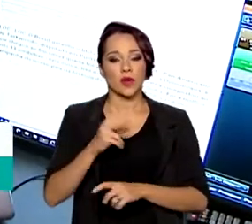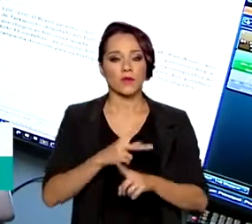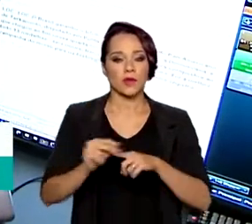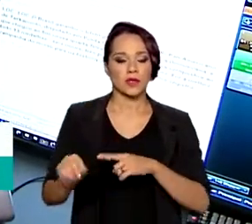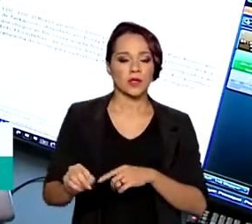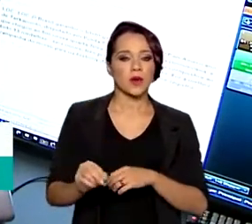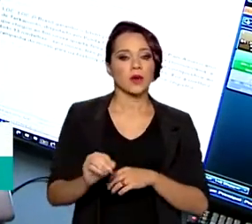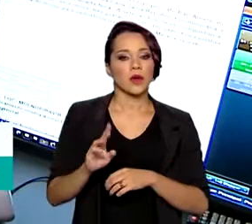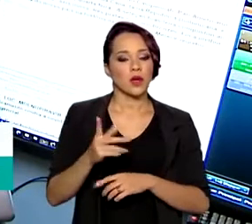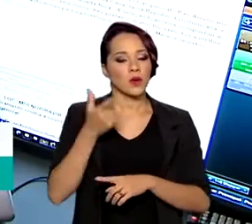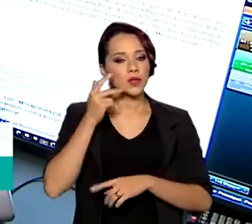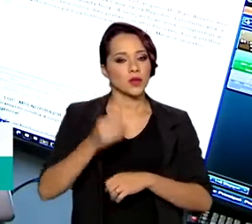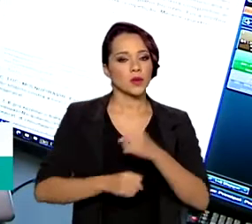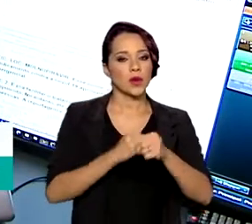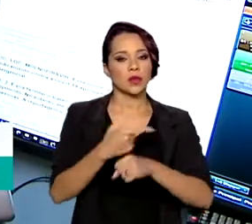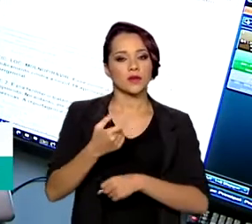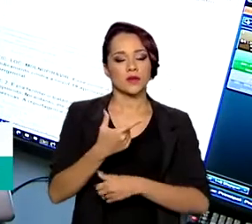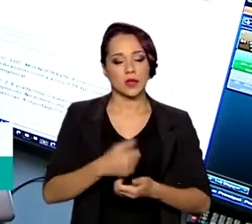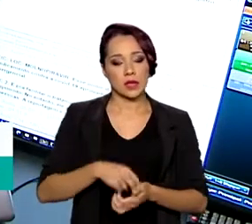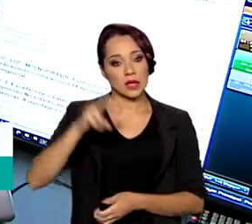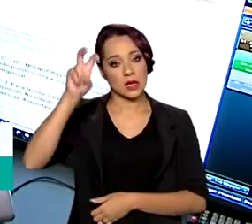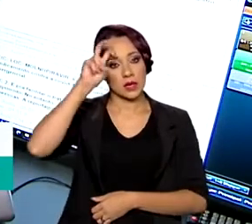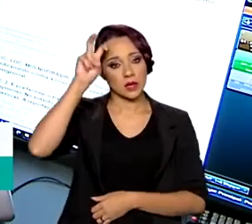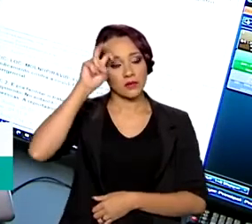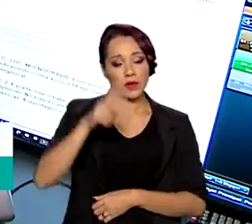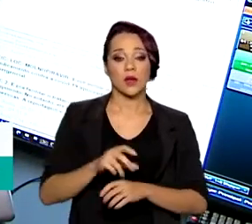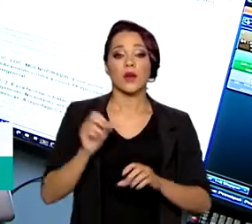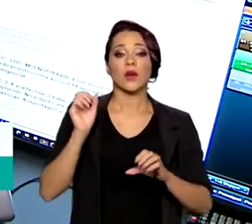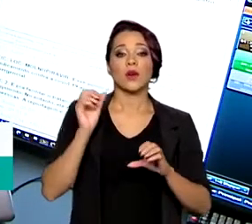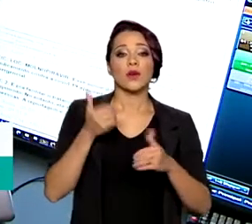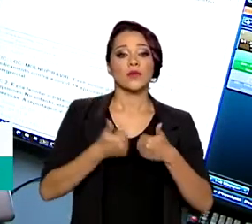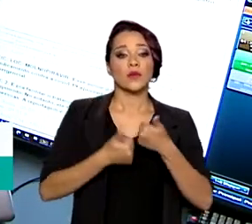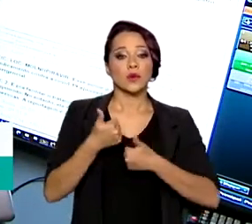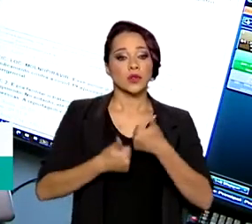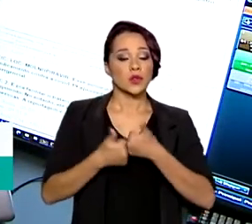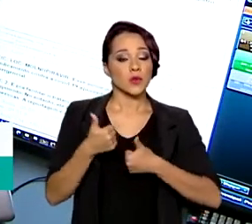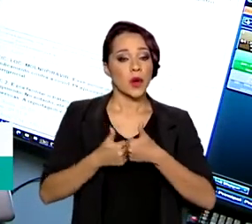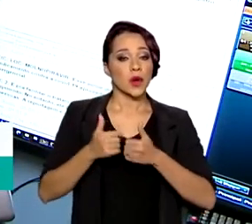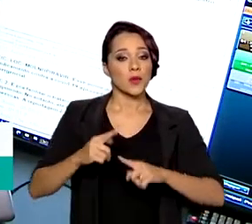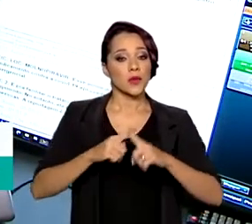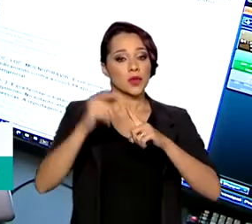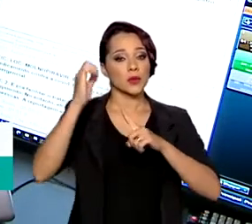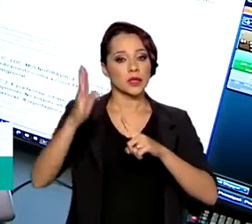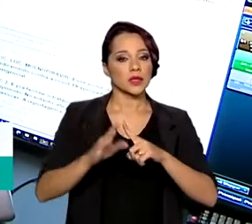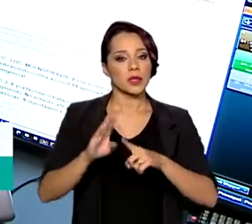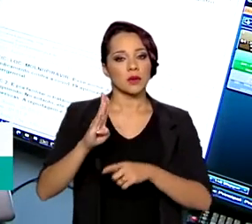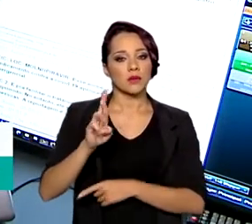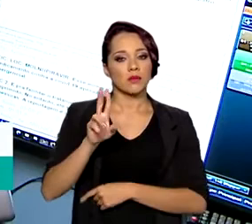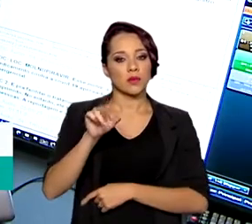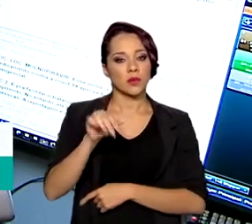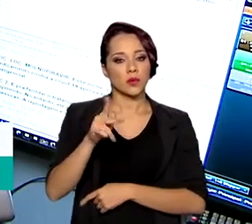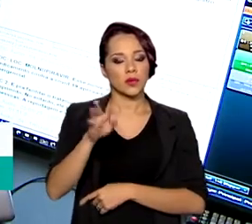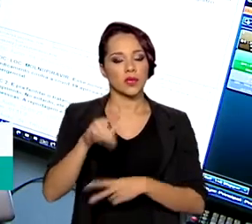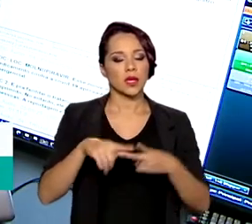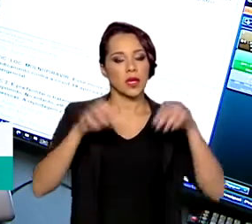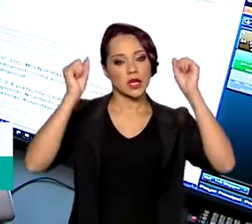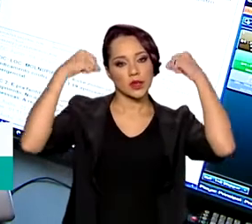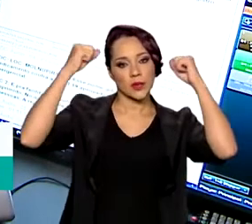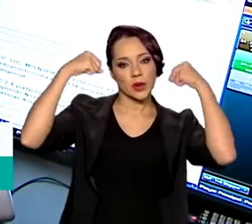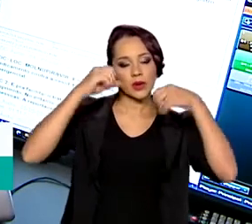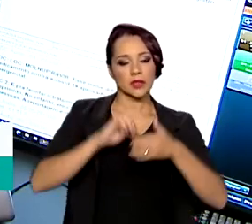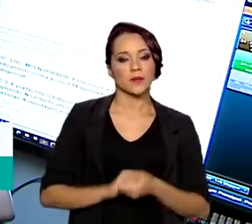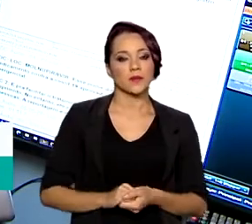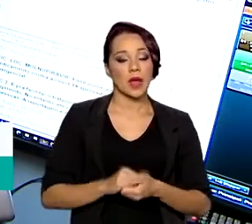estadual em 2022. Nesta quinta-feira, a bola rola a Série B do Campeonato Brasileiro para Brusque e Chapecoense.